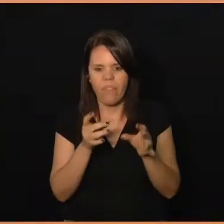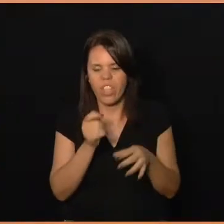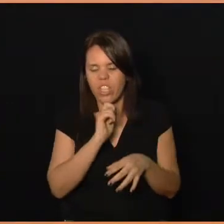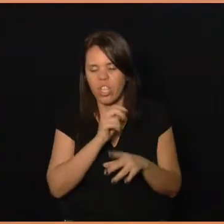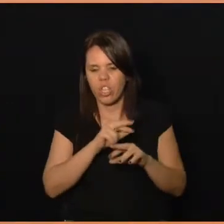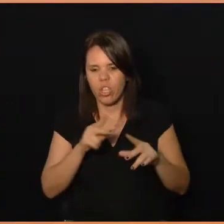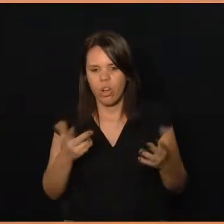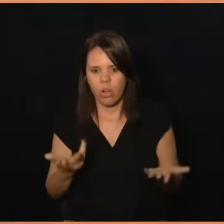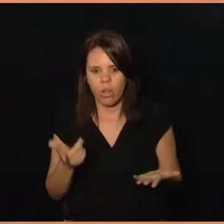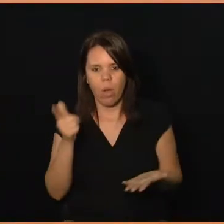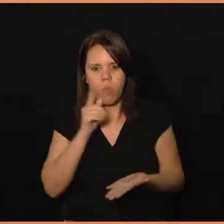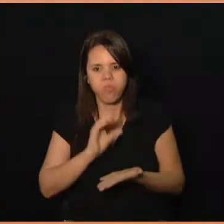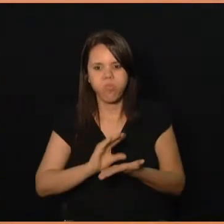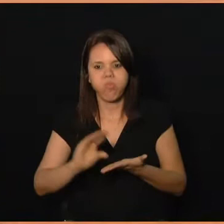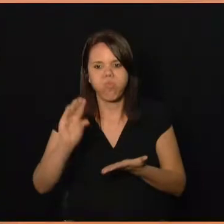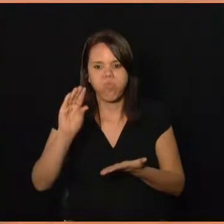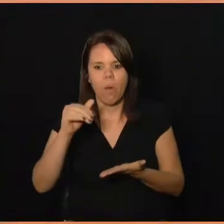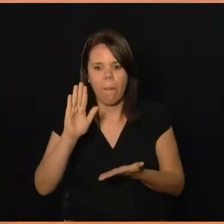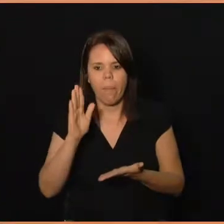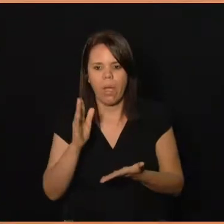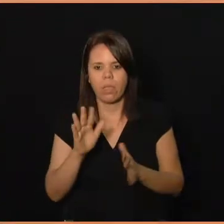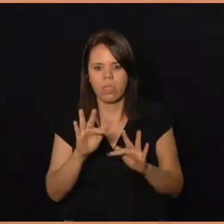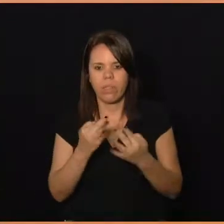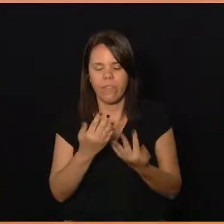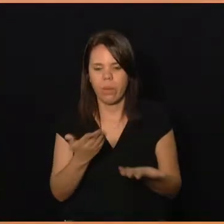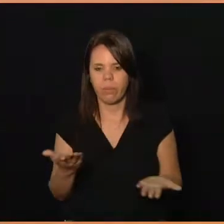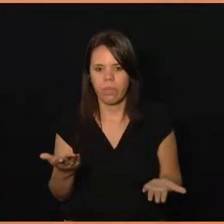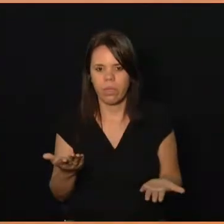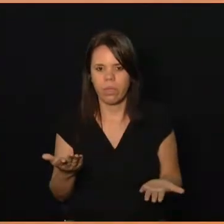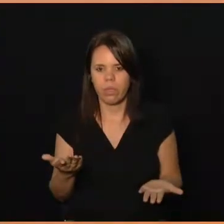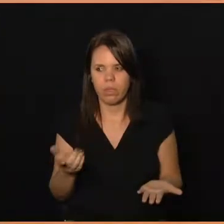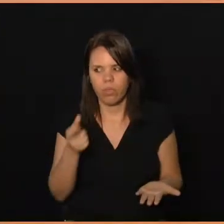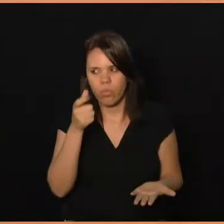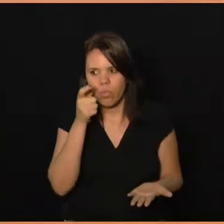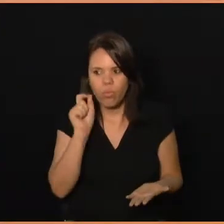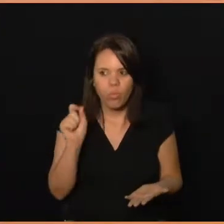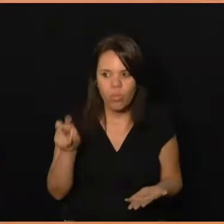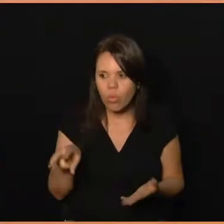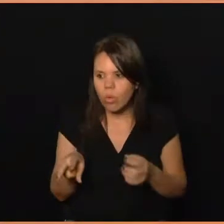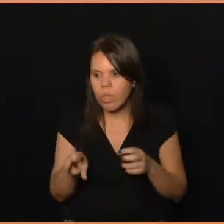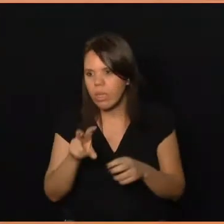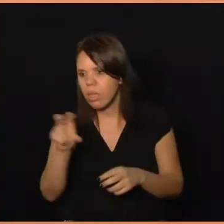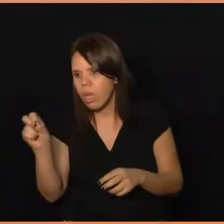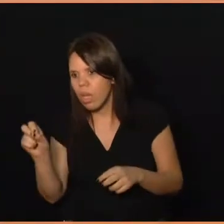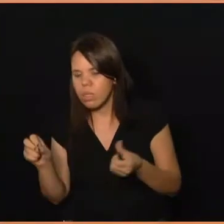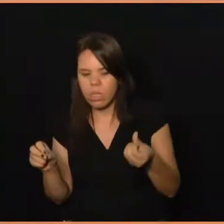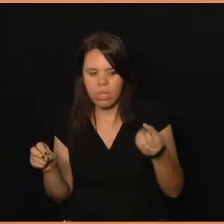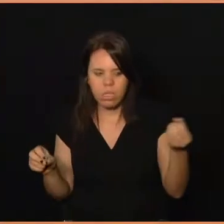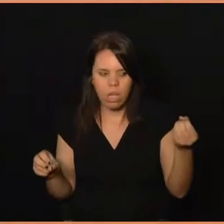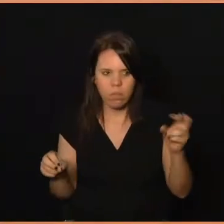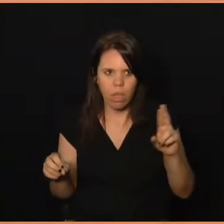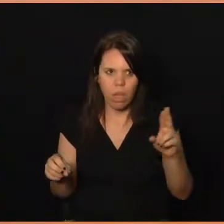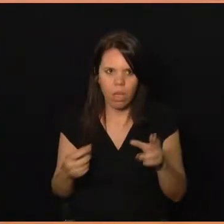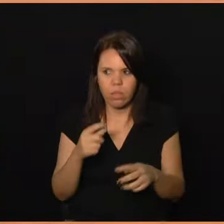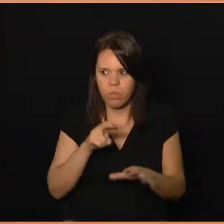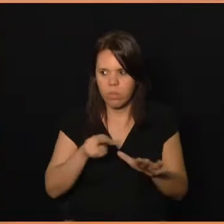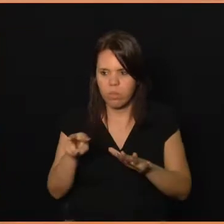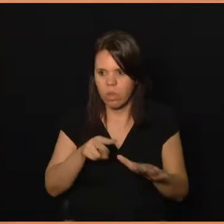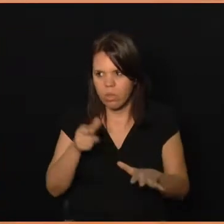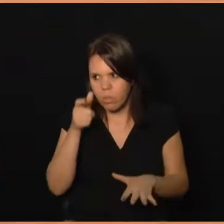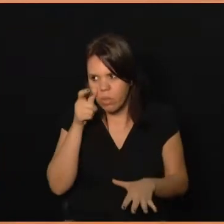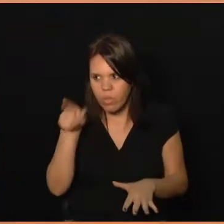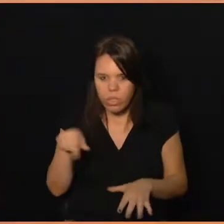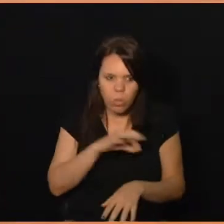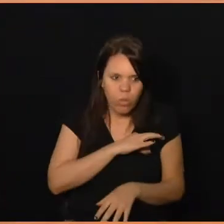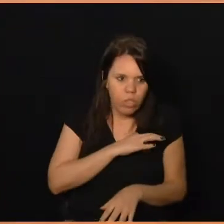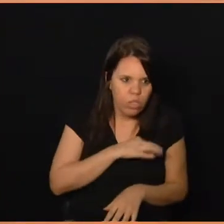Ganham mais que o pai e a mãe, como olheiros, 500, 600 reais por semana, para ficar olhando se a